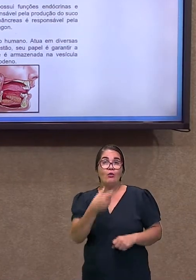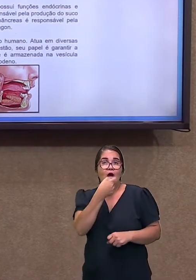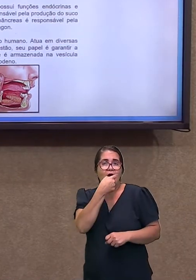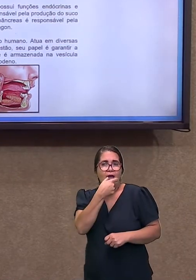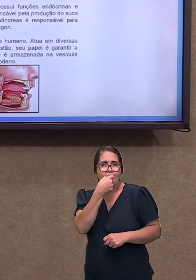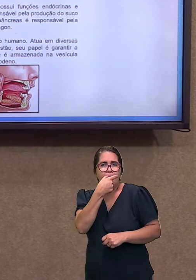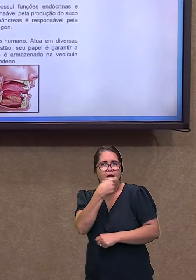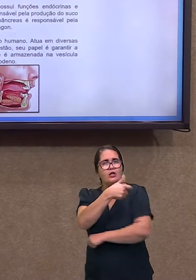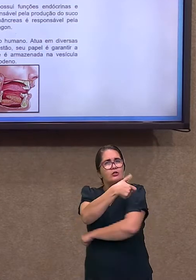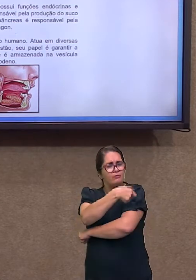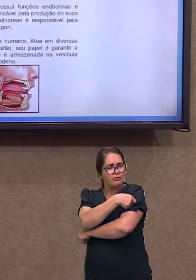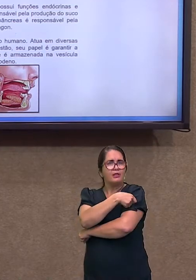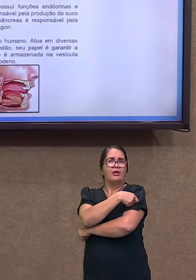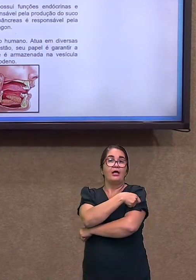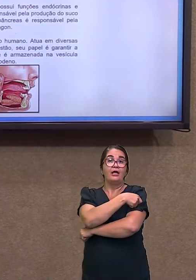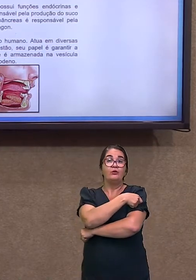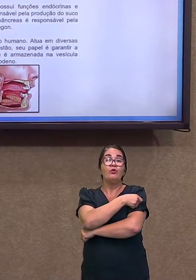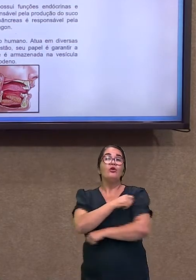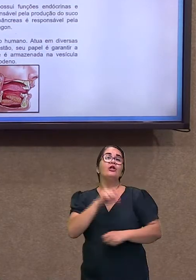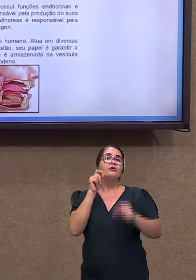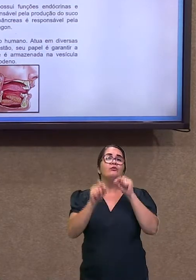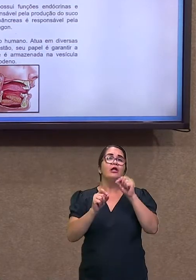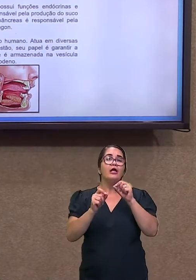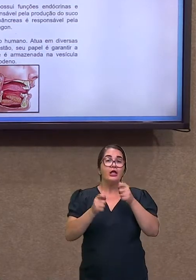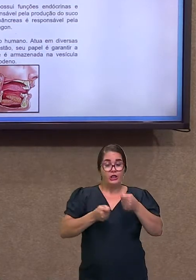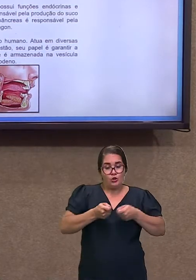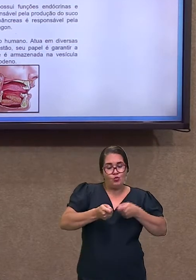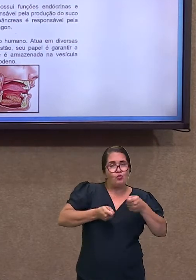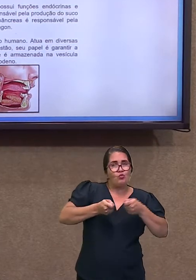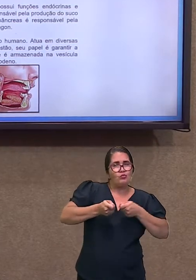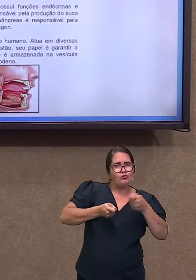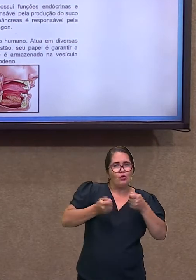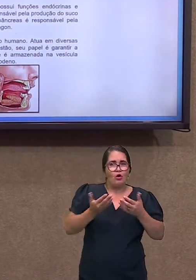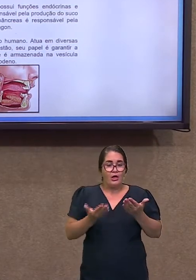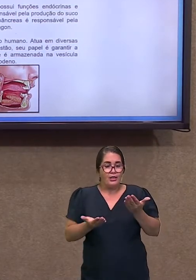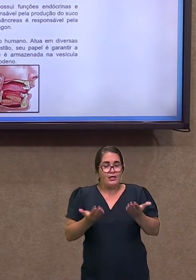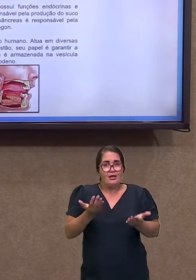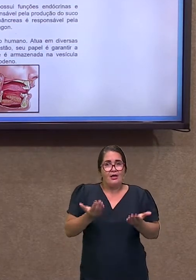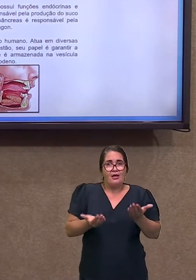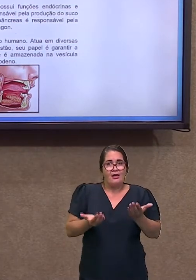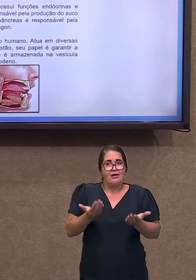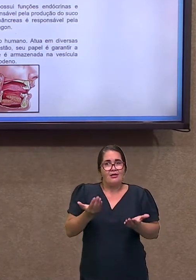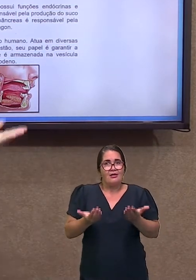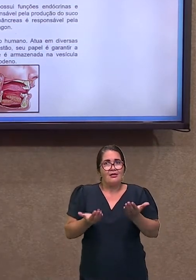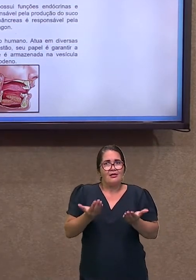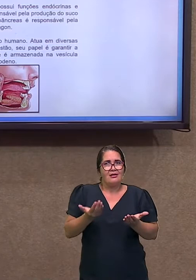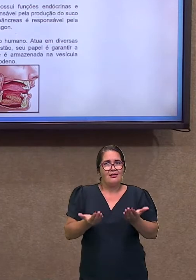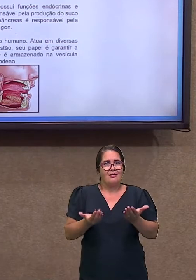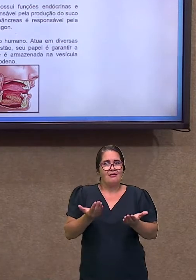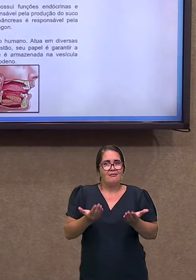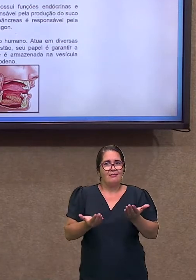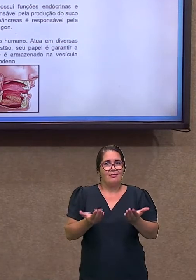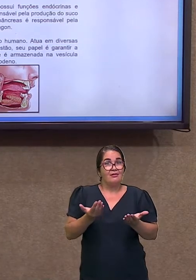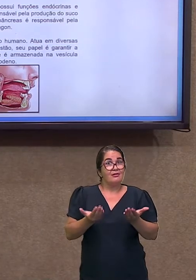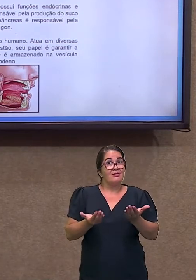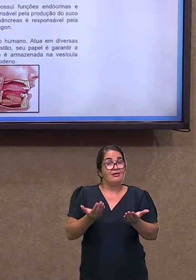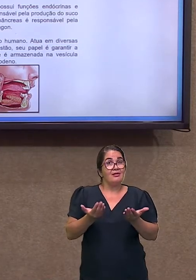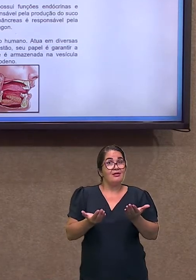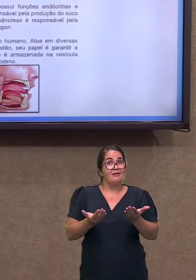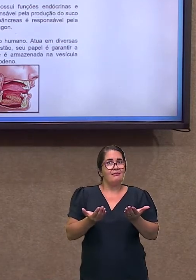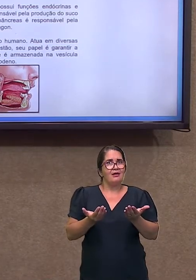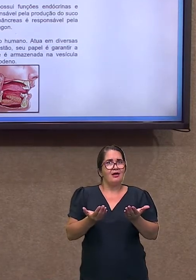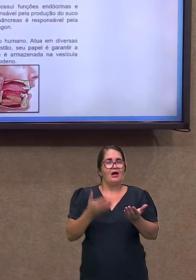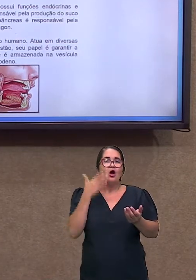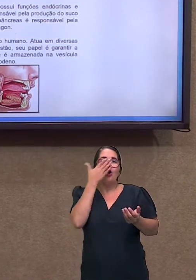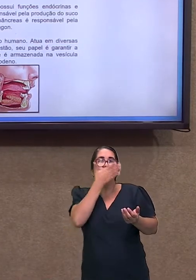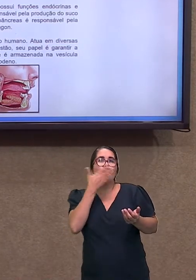fazendo com que essa produção do açúcar chegue num nível aceitável. E aí, com isso, eu consigo fazer com que esse organismo